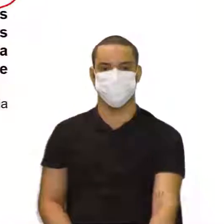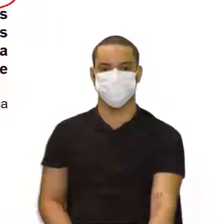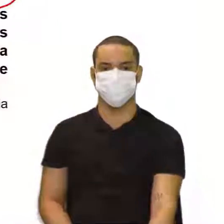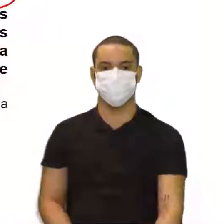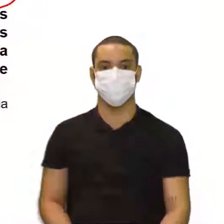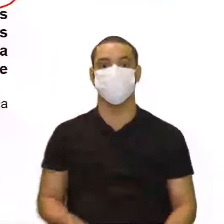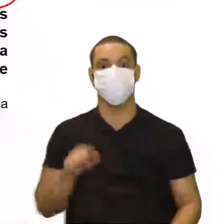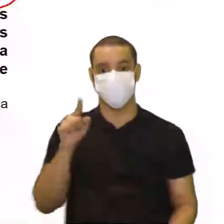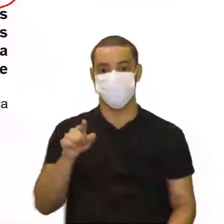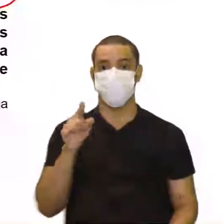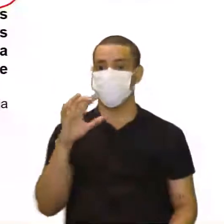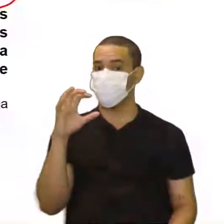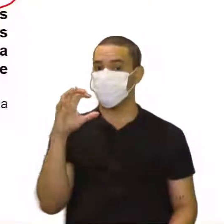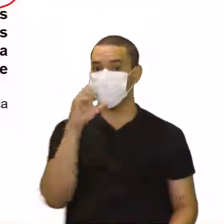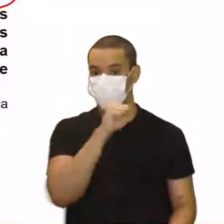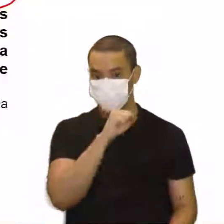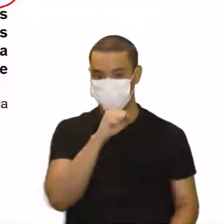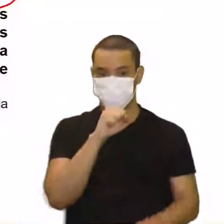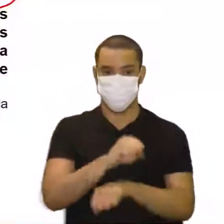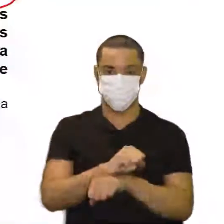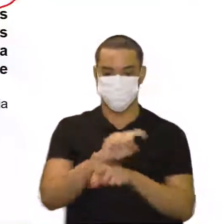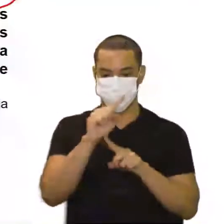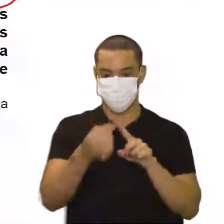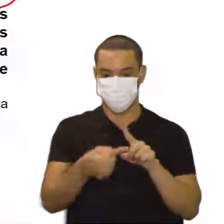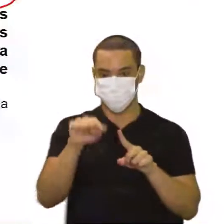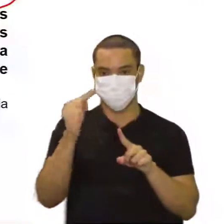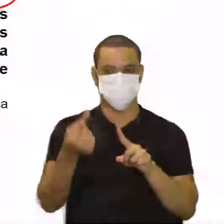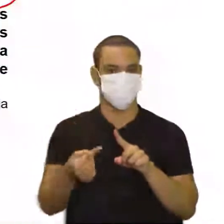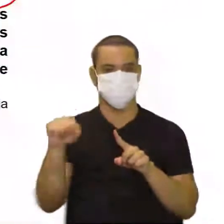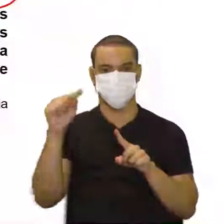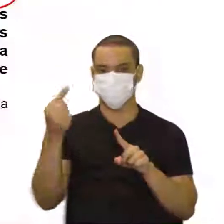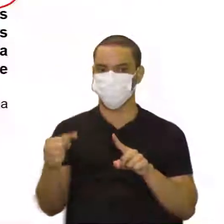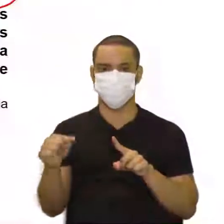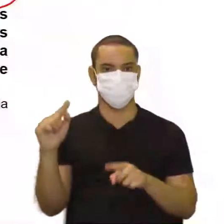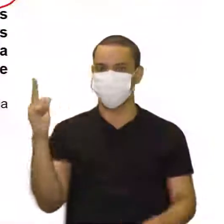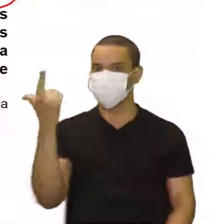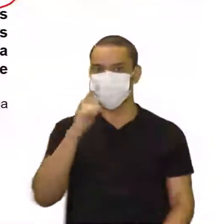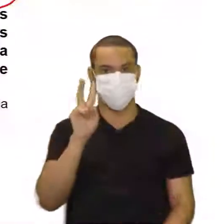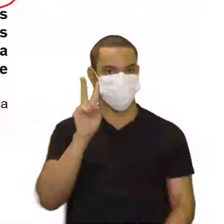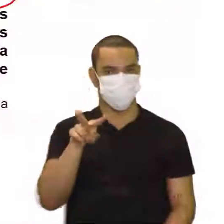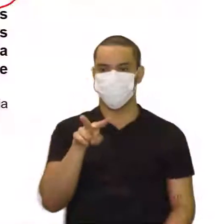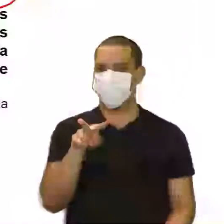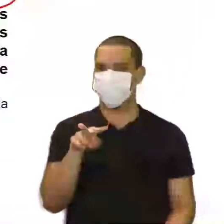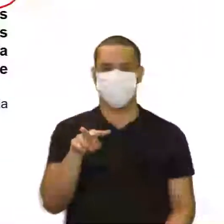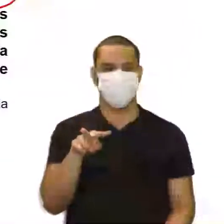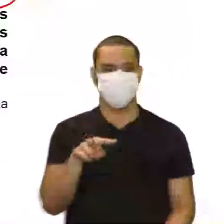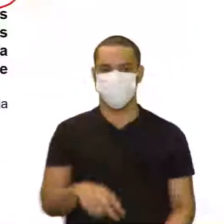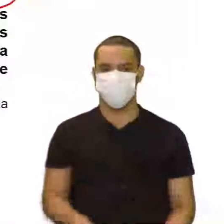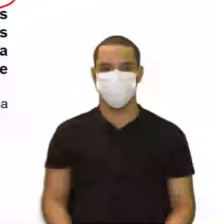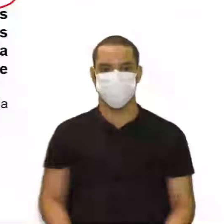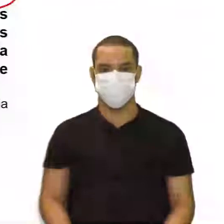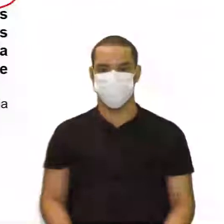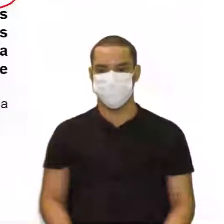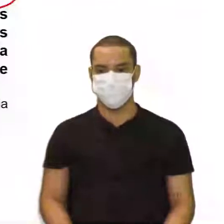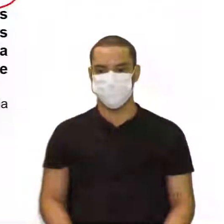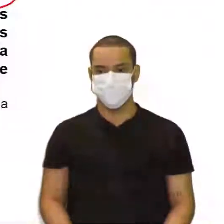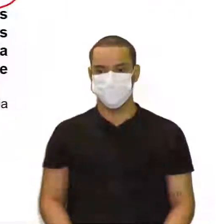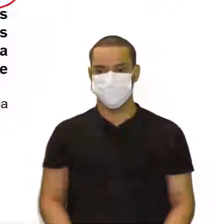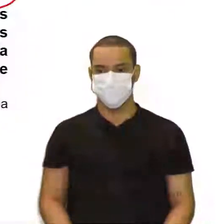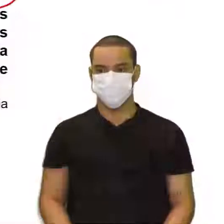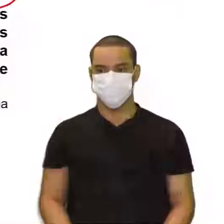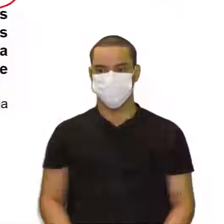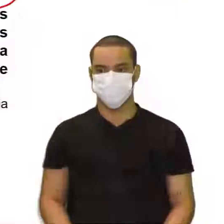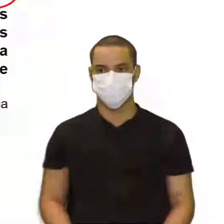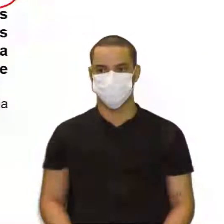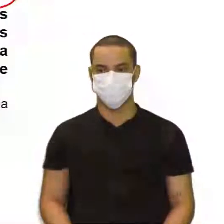são rápidas, que não são detectáveis, tá? Você não vai ver, em questão de energia elétrica alternada, você não vai